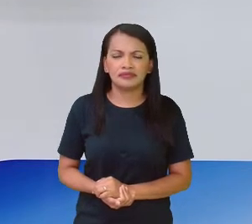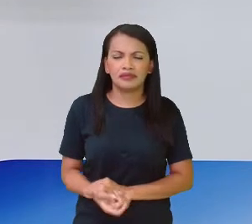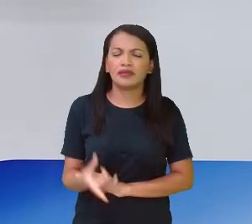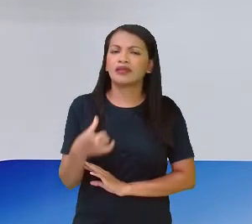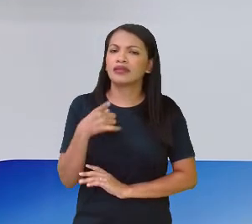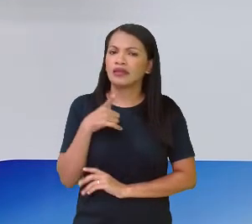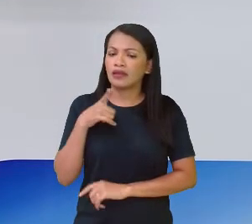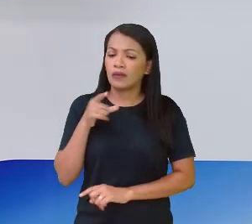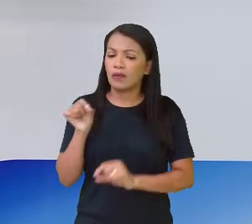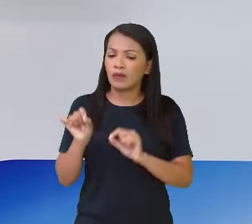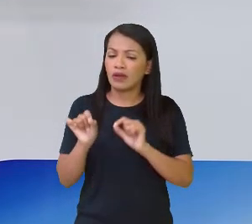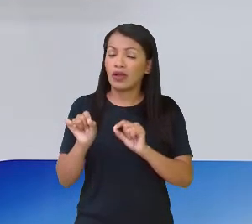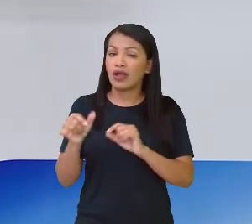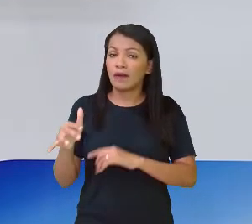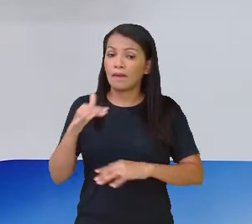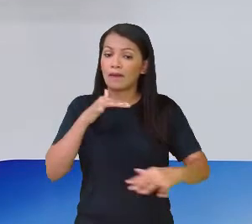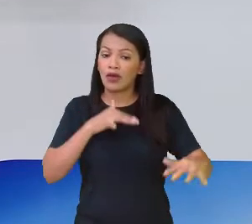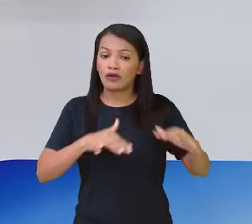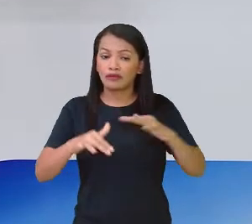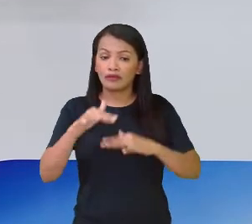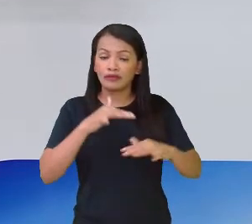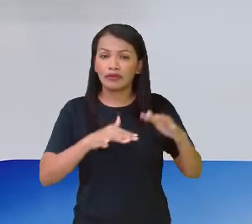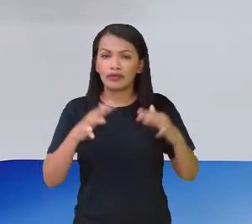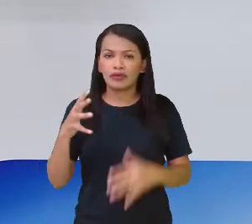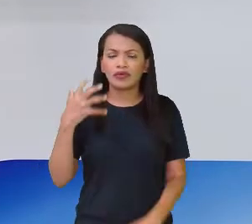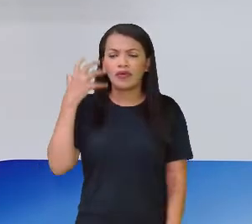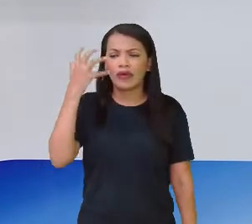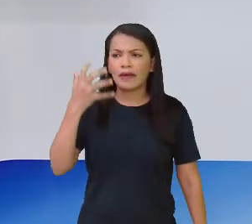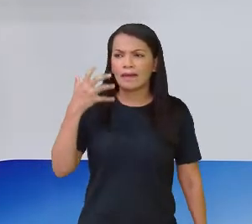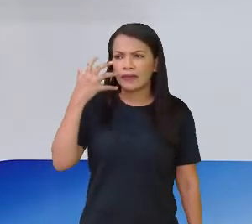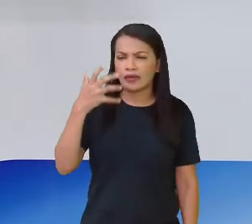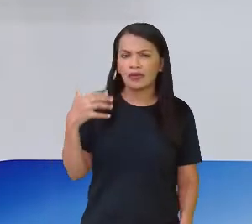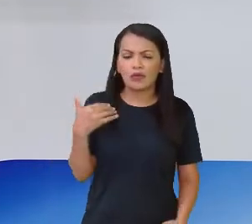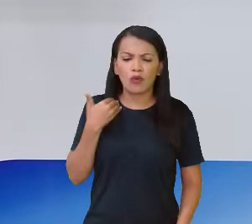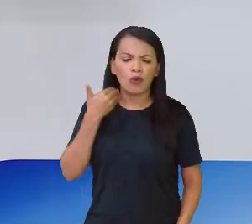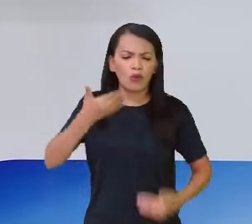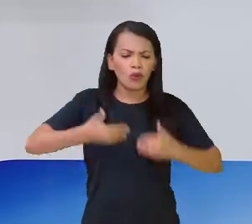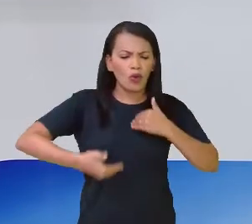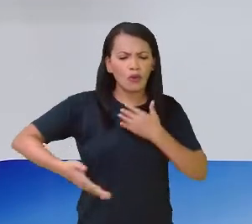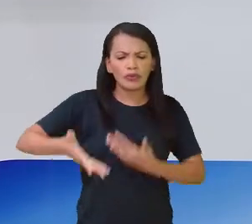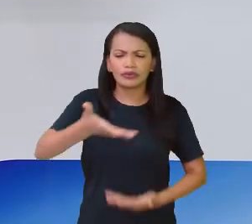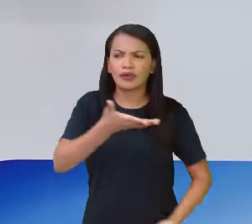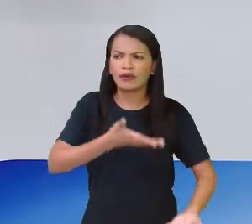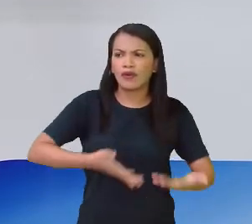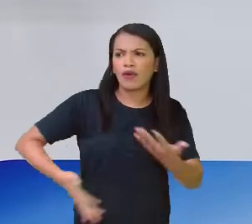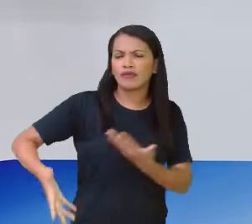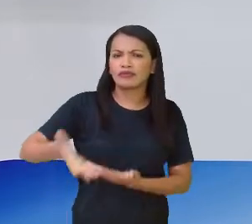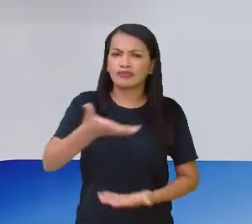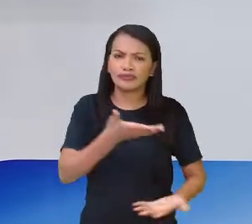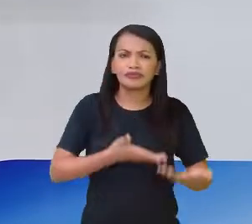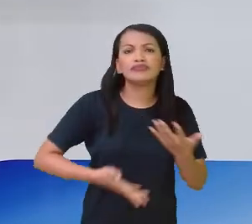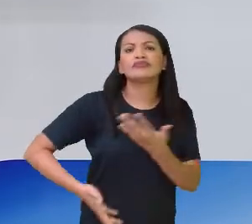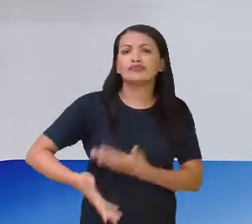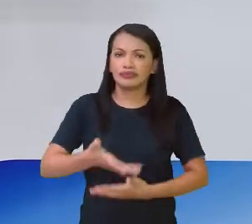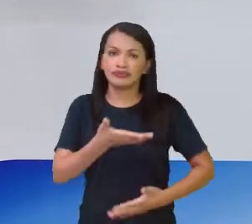Agora vê com o movimento, com a música junto, deixando o corpo também se envolver, ó.